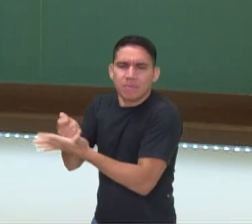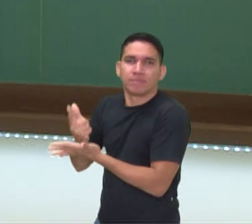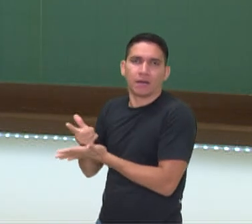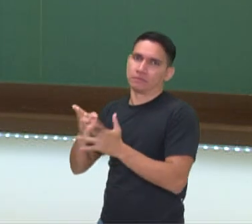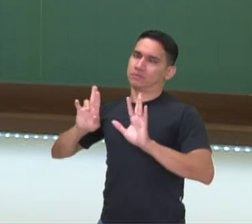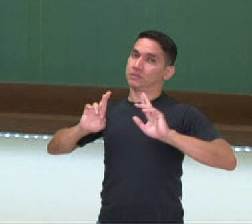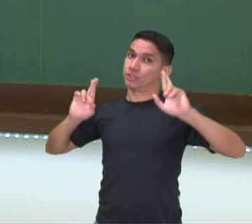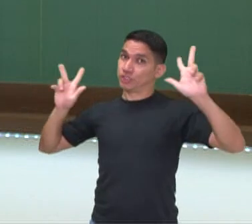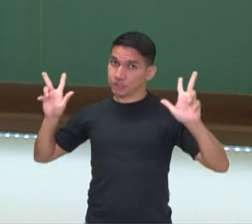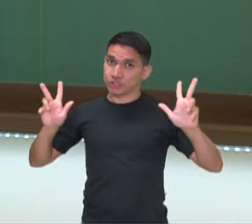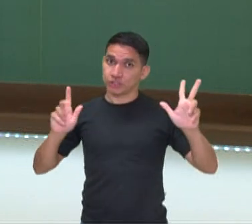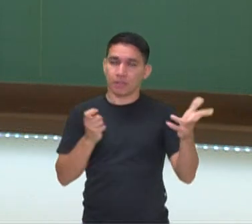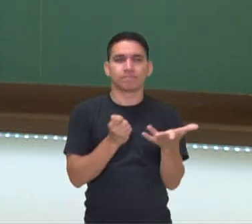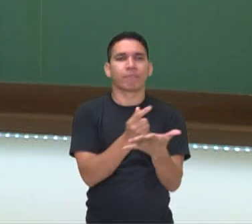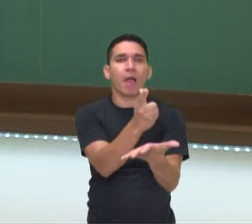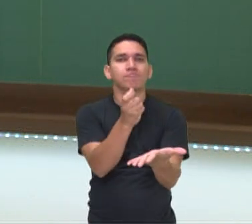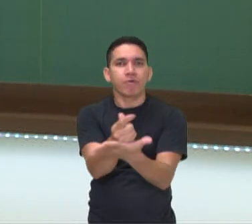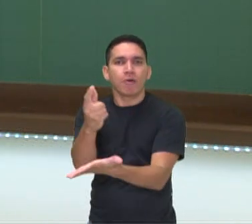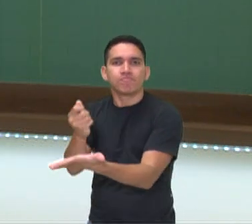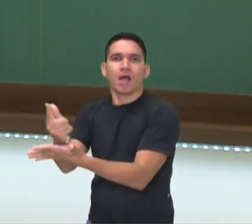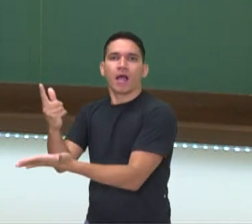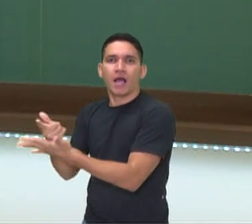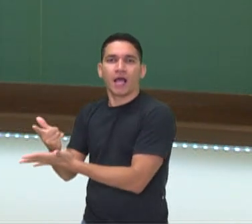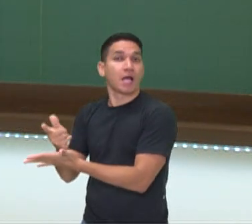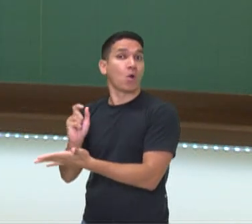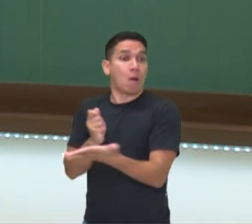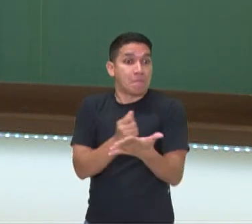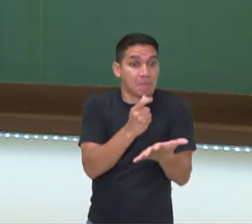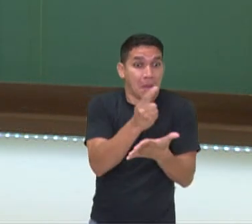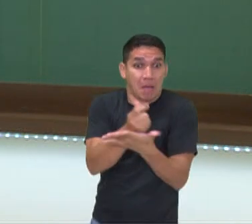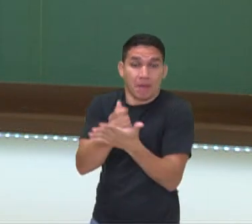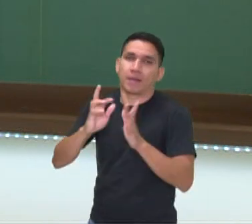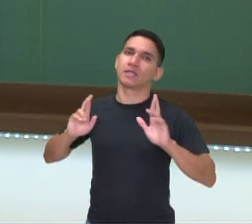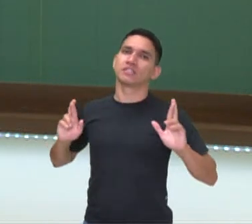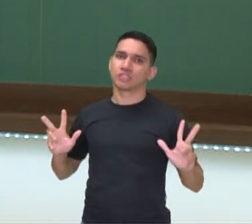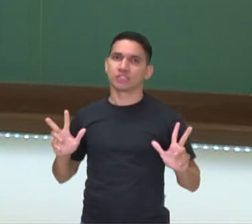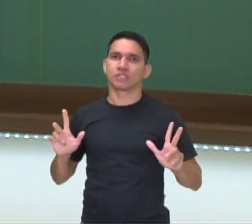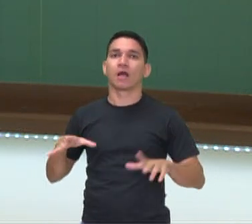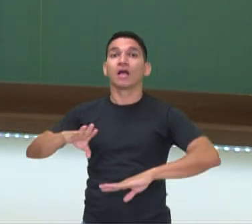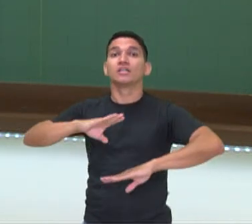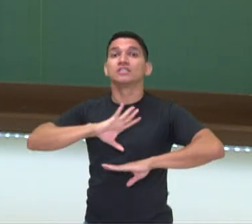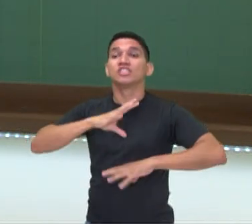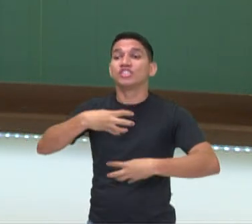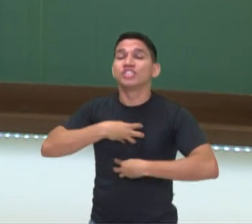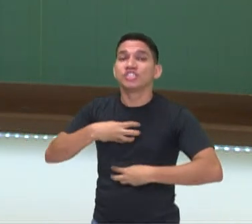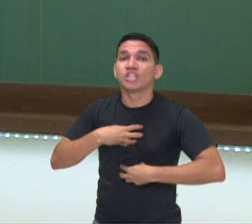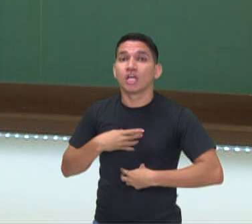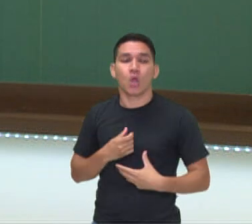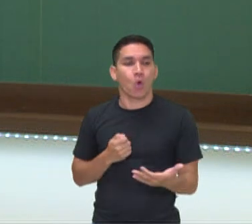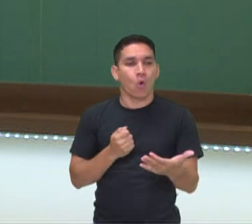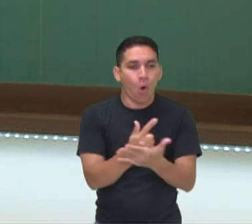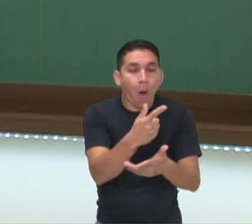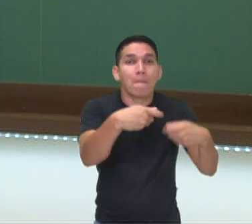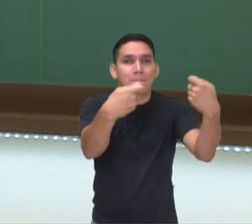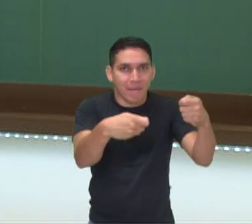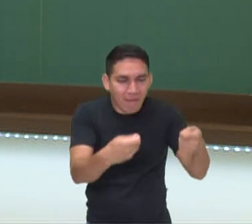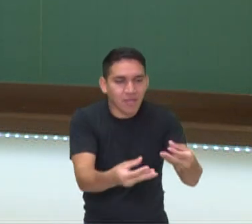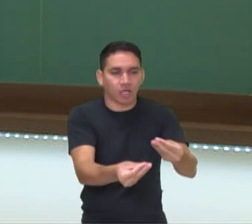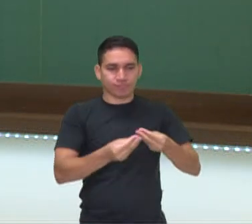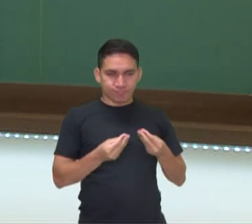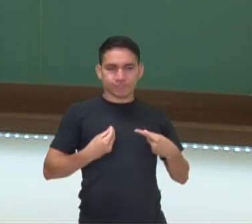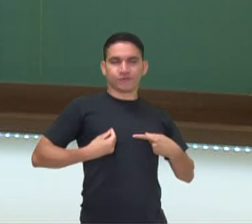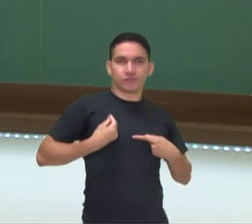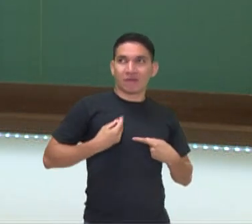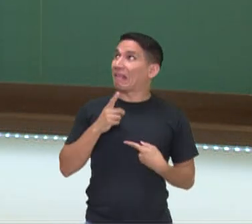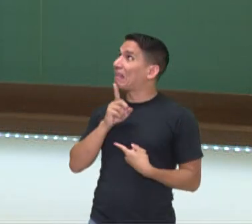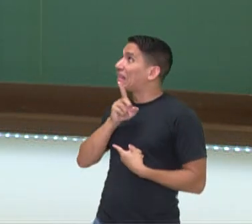conceitos distintos. Enquanto o consumo está associado aqui ao ato de comprar, ao ato de adquirir itens necessários à nossa vida,